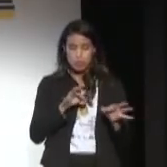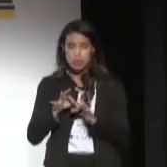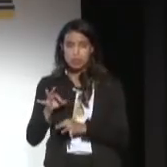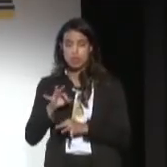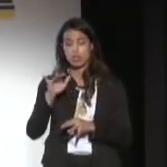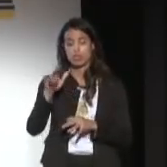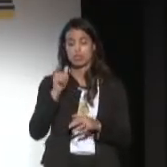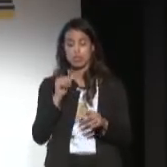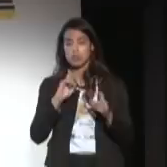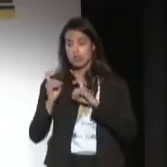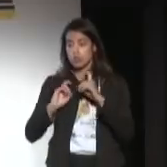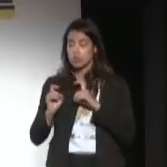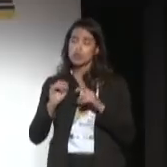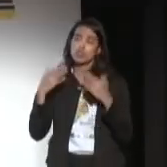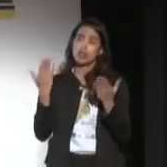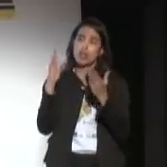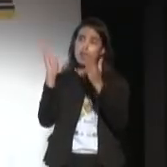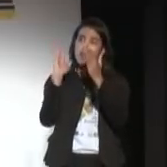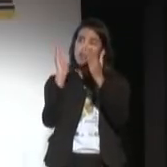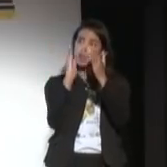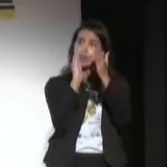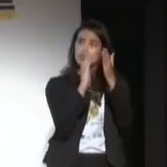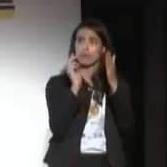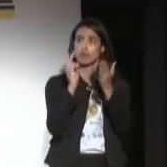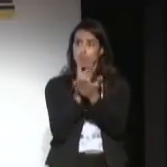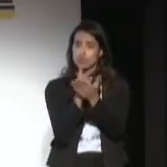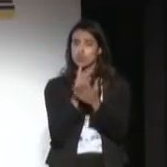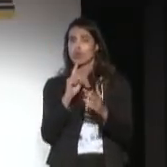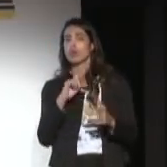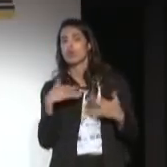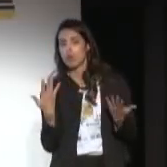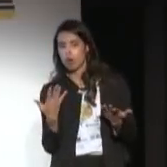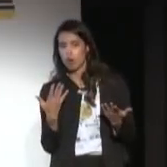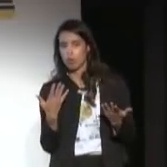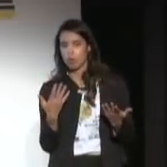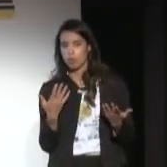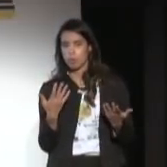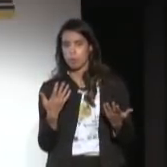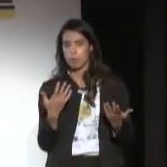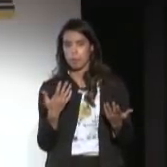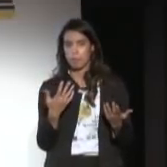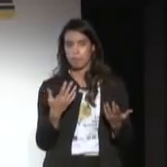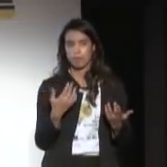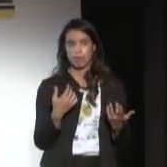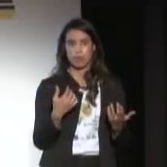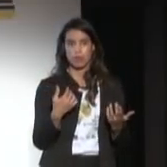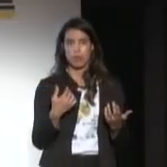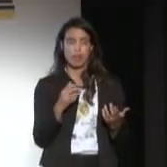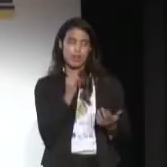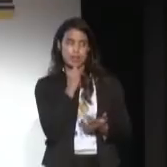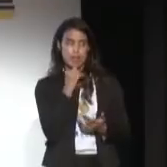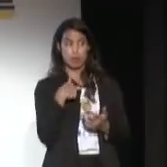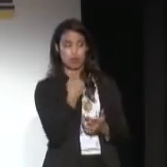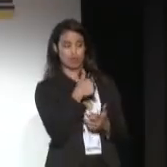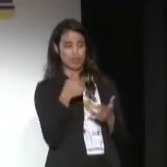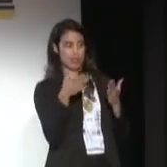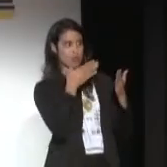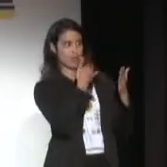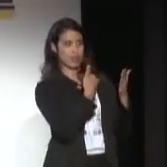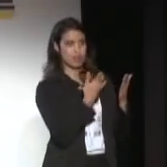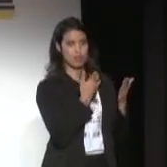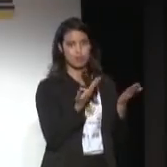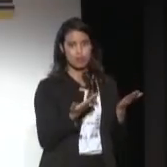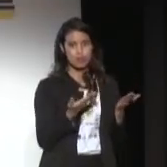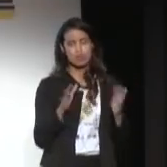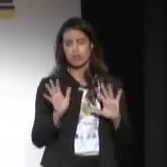vai discutindo quais são os livros que poderiam circular. Então, eu não tenho livros, não estou dizendo que não precisa ter biblioteca, porque isso não é a saída, daqui a pouco a gente